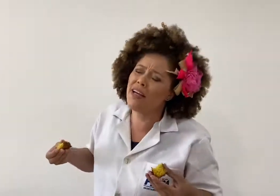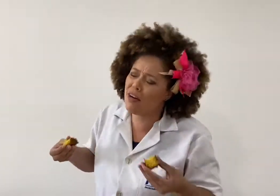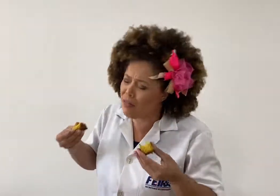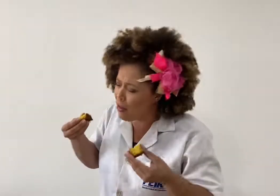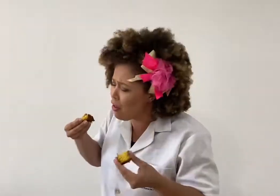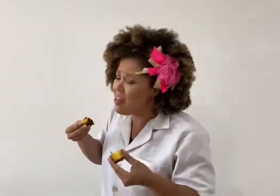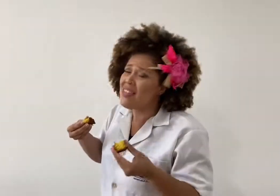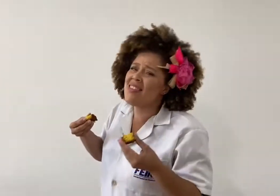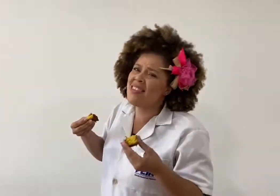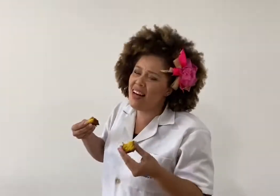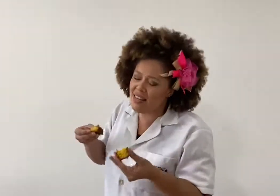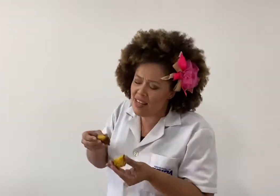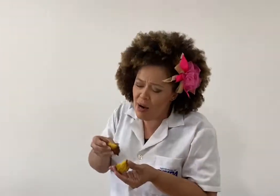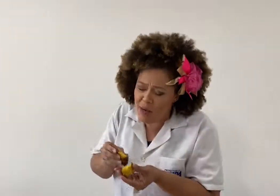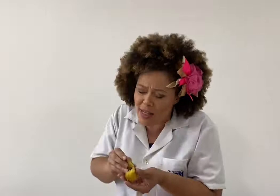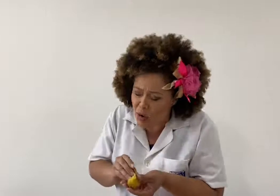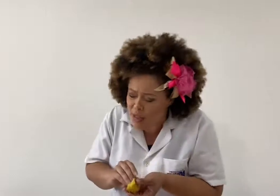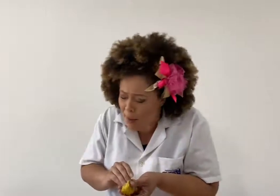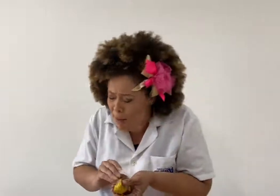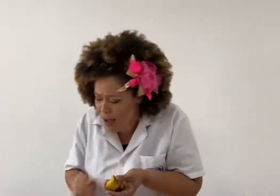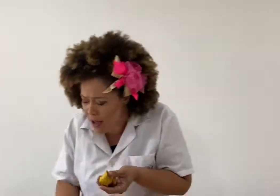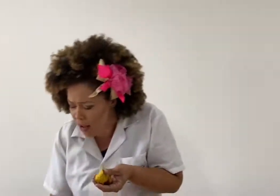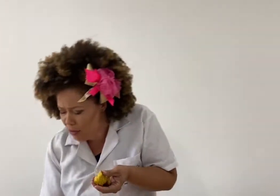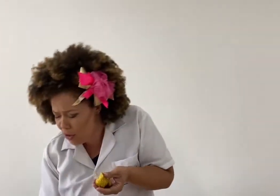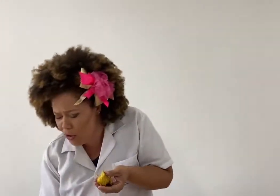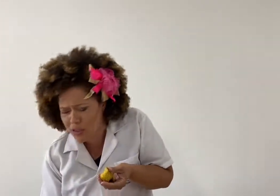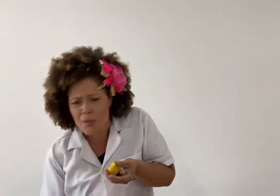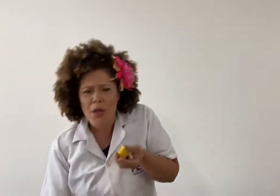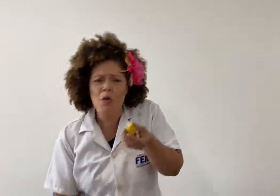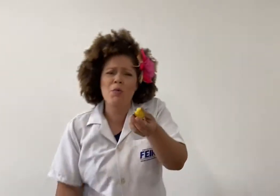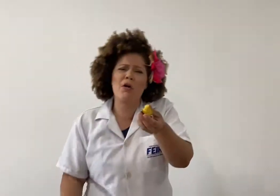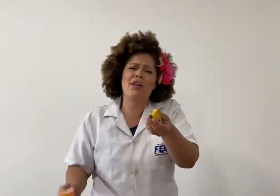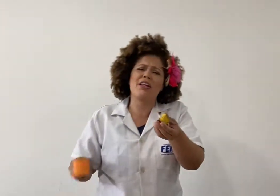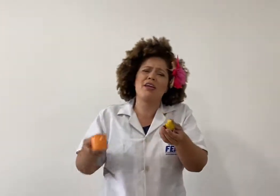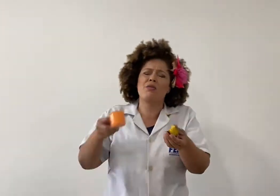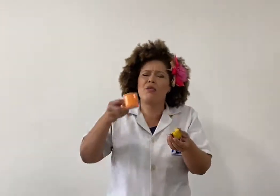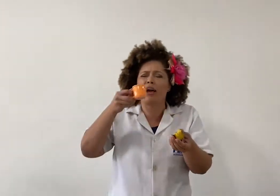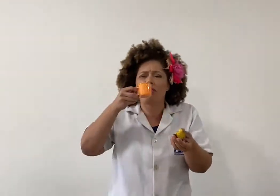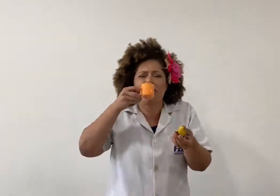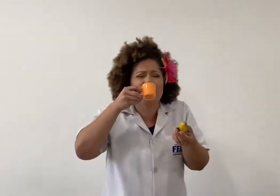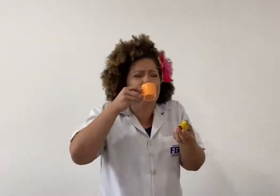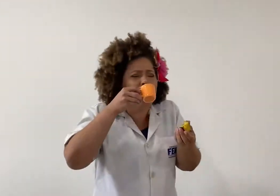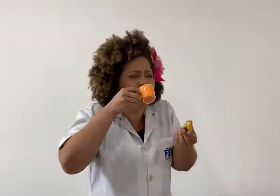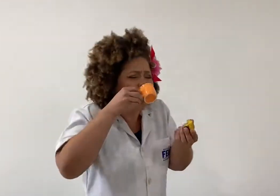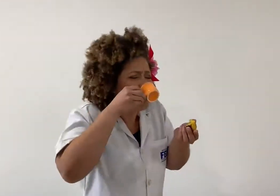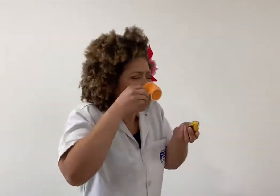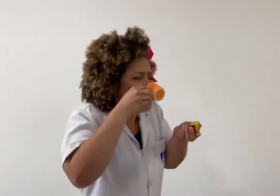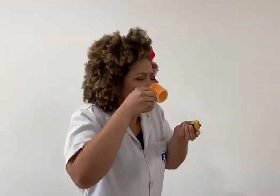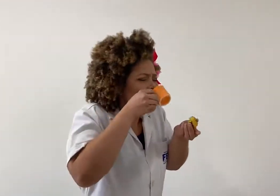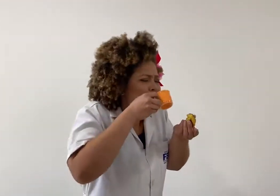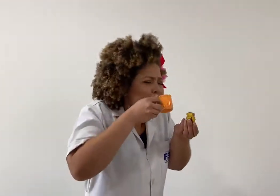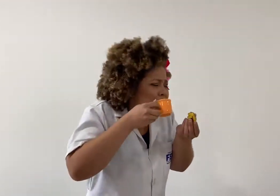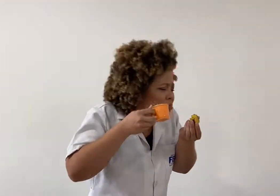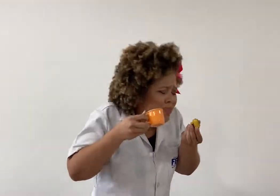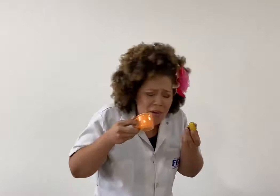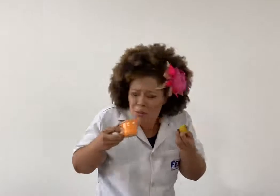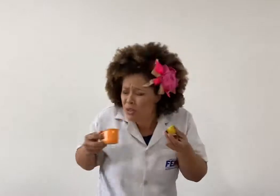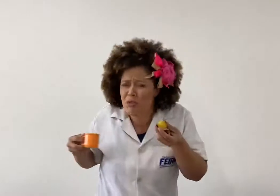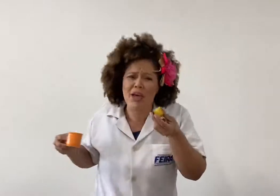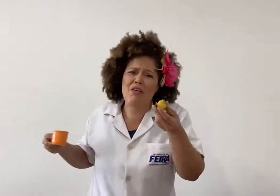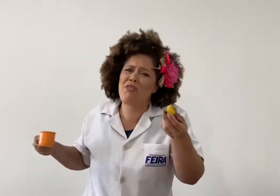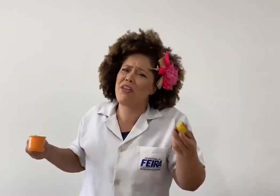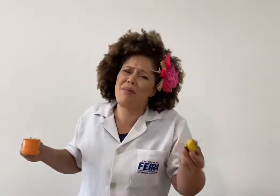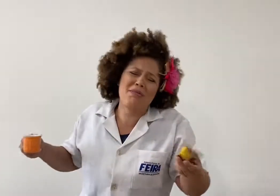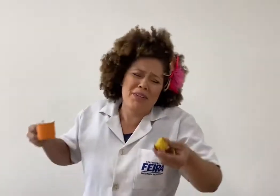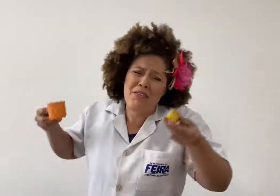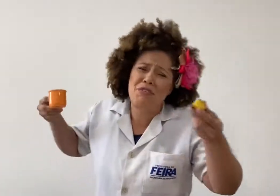Maria aqui agora vai, ó, se deliciar com essa coisa maravilhosa. Um bolinho, um cafezinho, ó. Meu Deus, eu